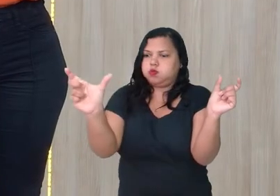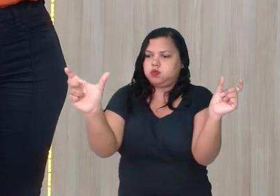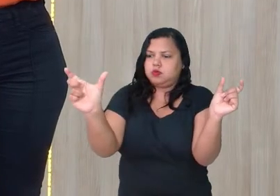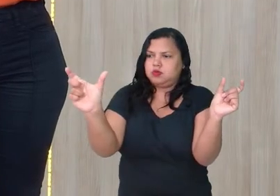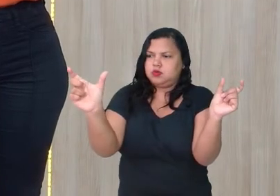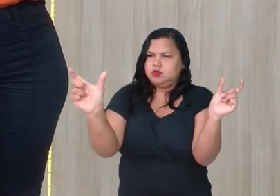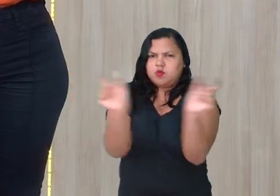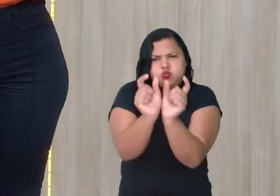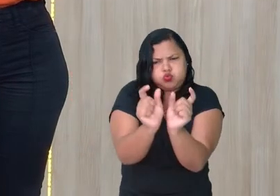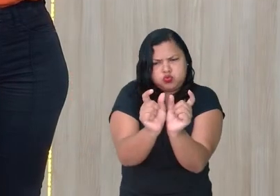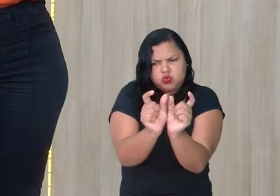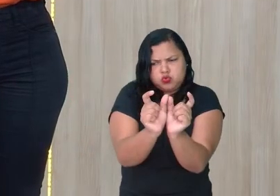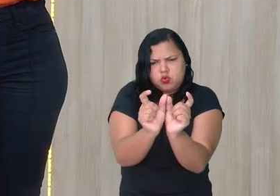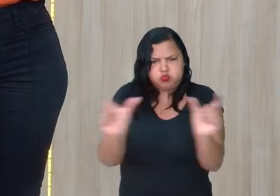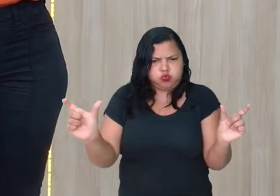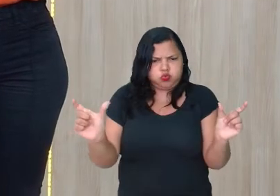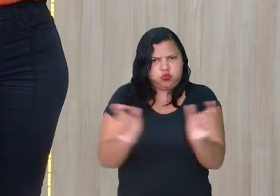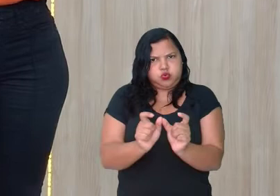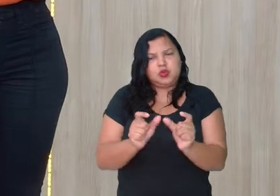ele consegue